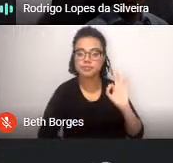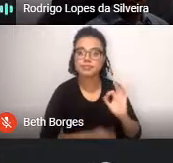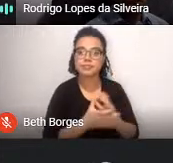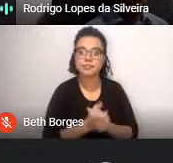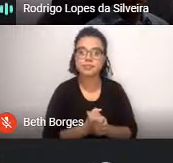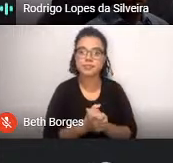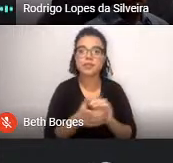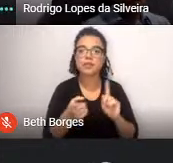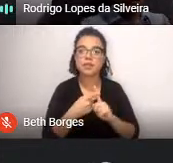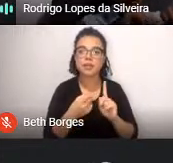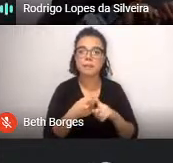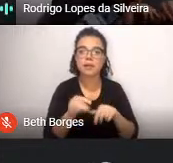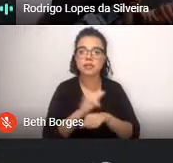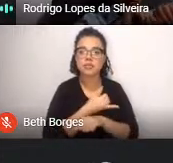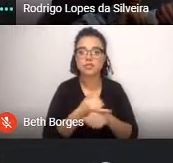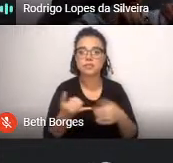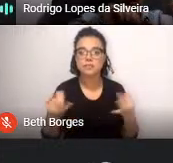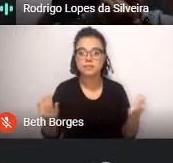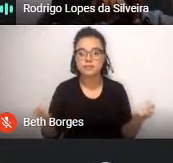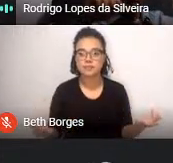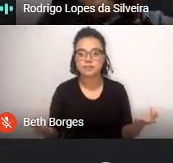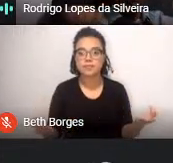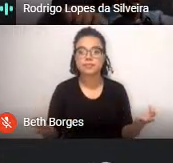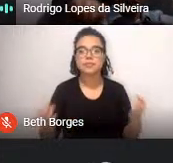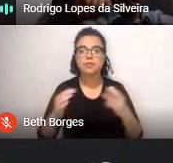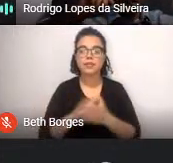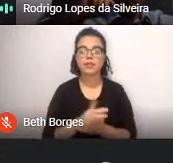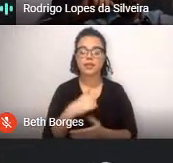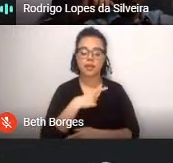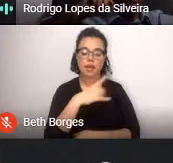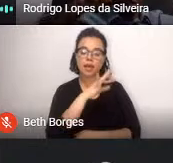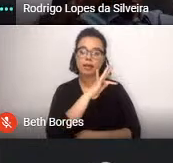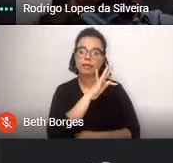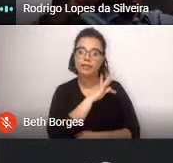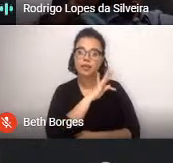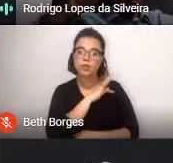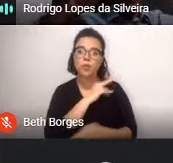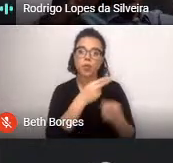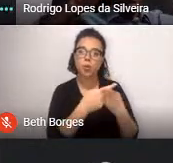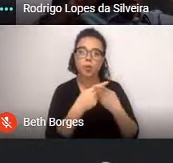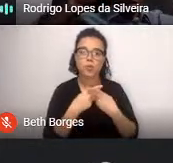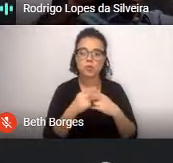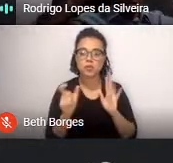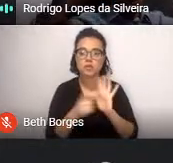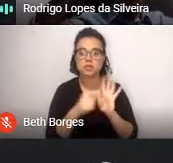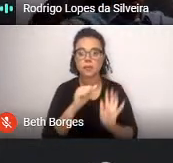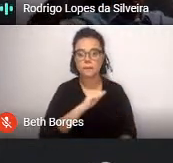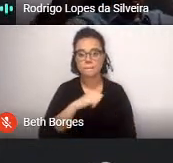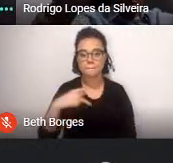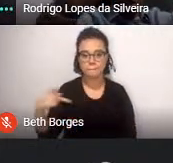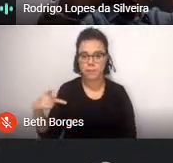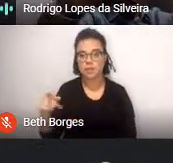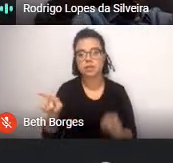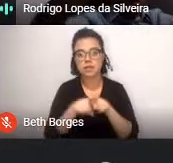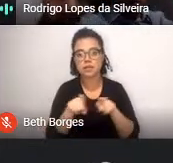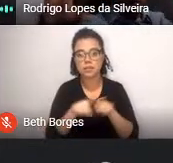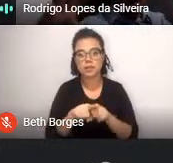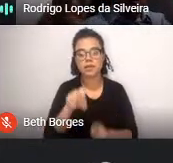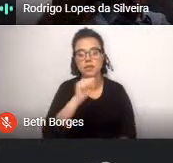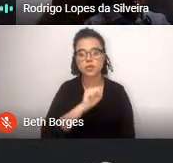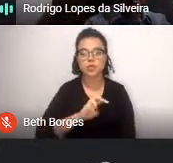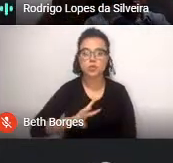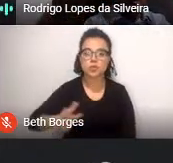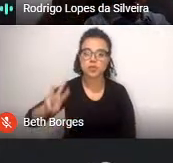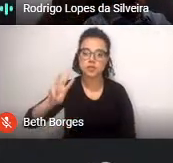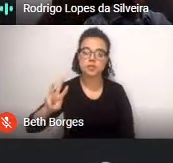Com tecnologias, onde a gente utiliza todos esses aplicativos, software, e outras estruturas que vão